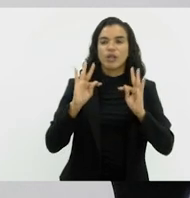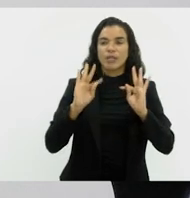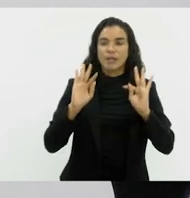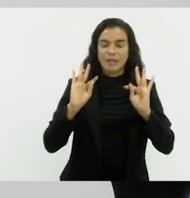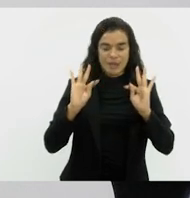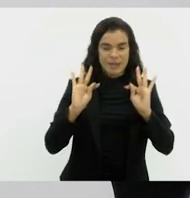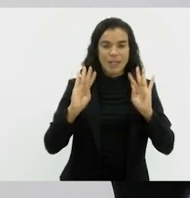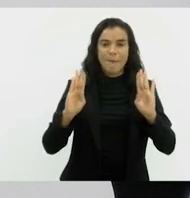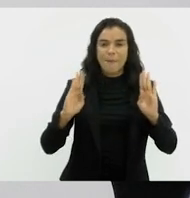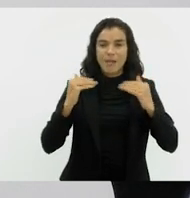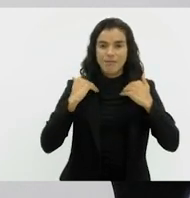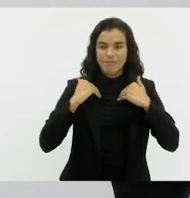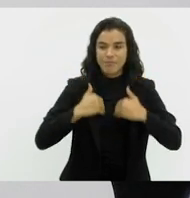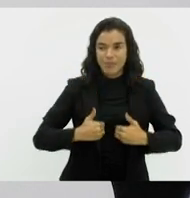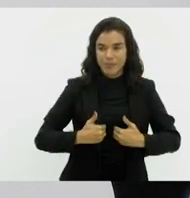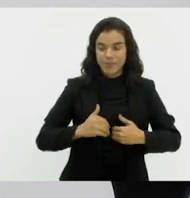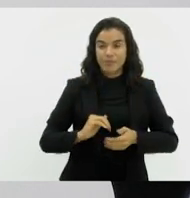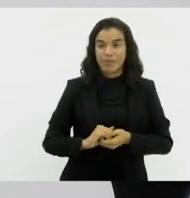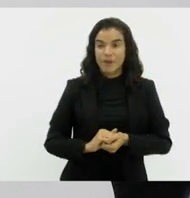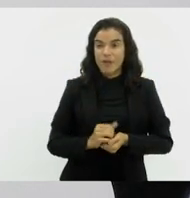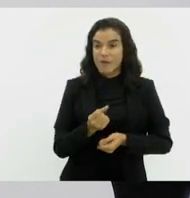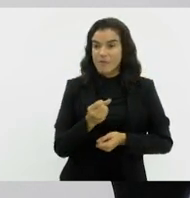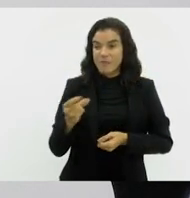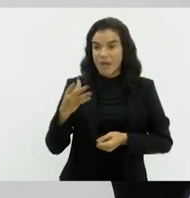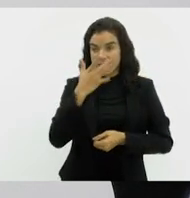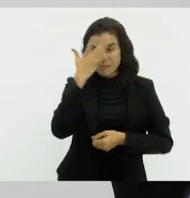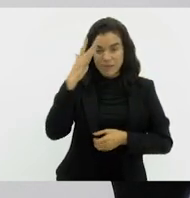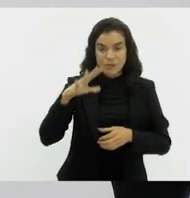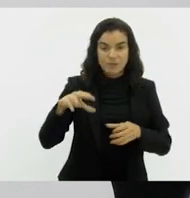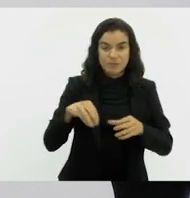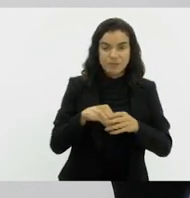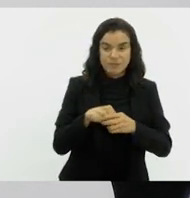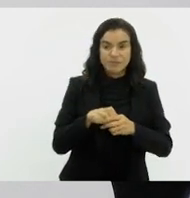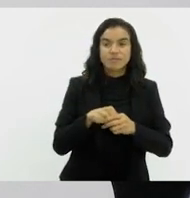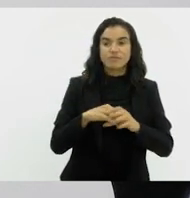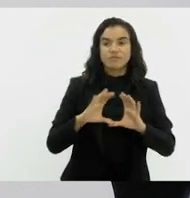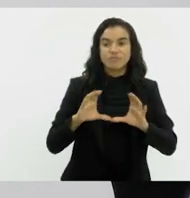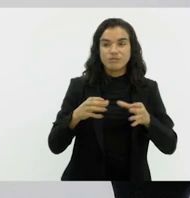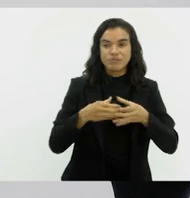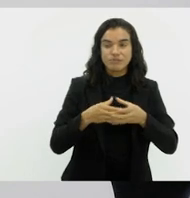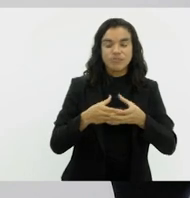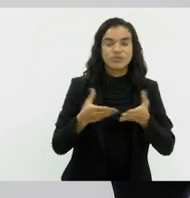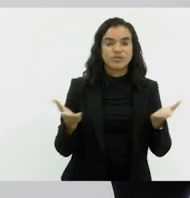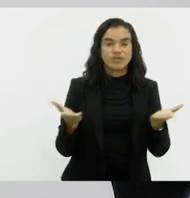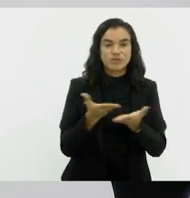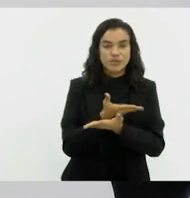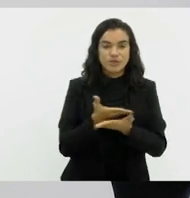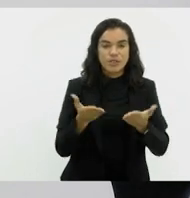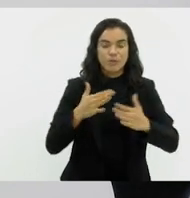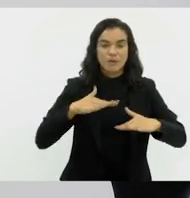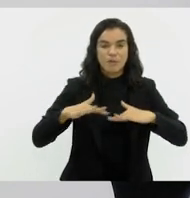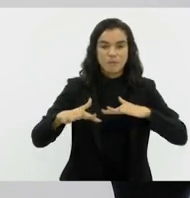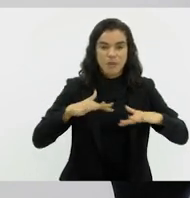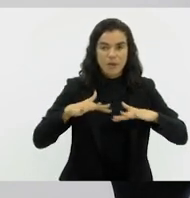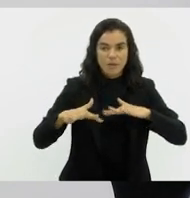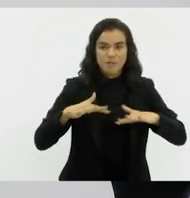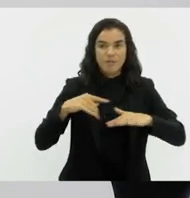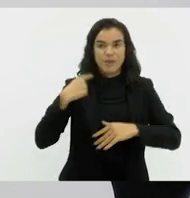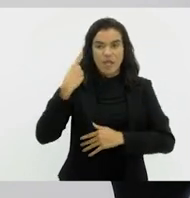Janeiro. A gente tem aqui muitas pessoas que fazem parte desse coletivo, essa instância de articulação, de mobilização, de